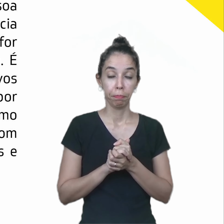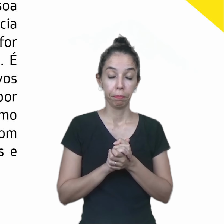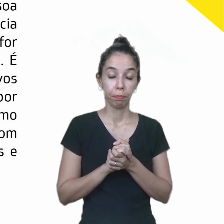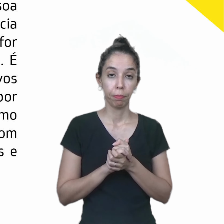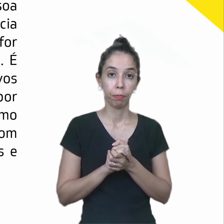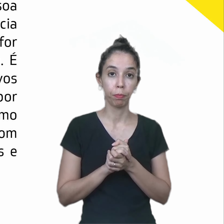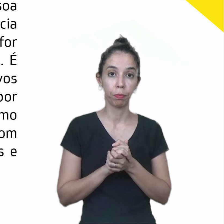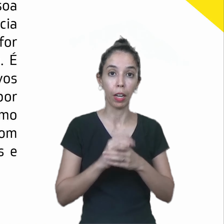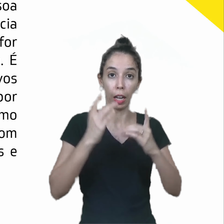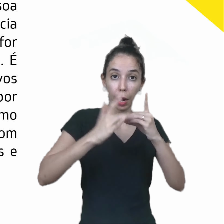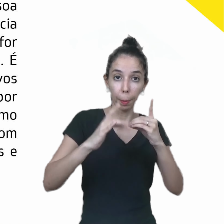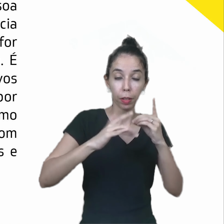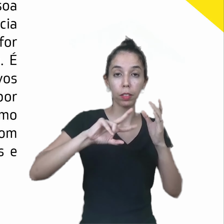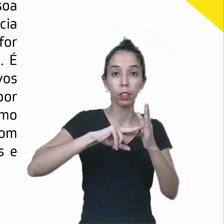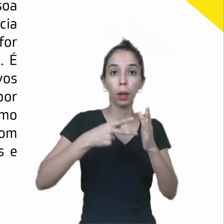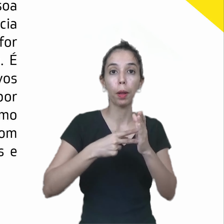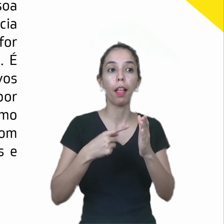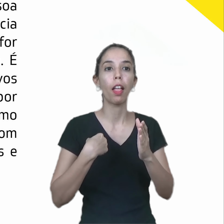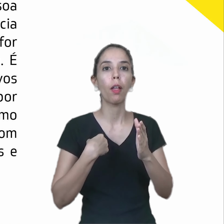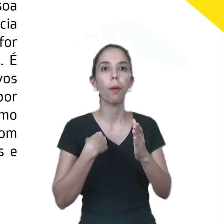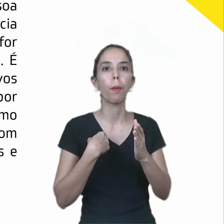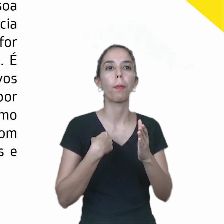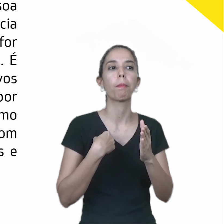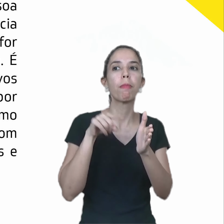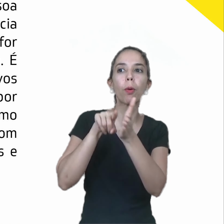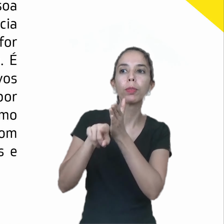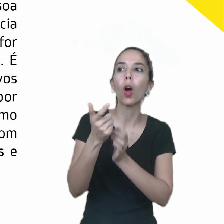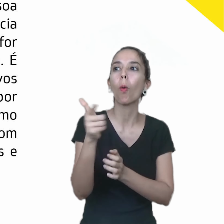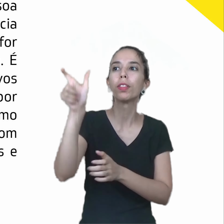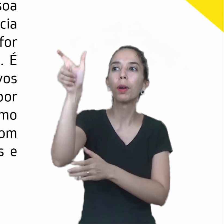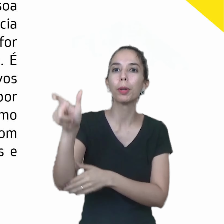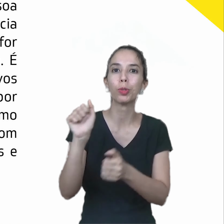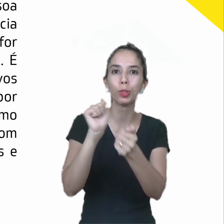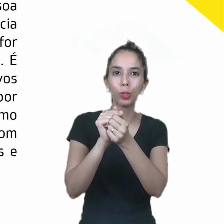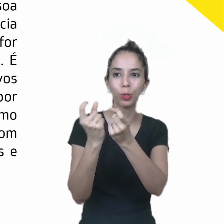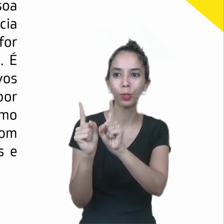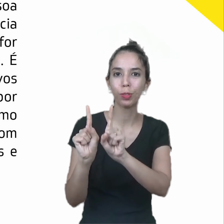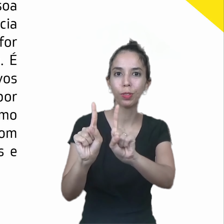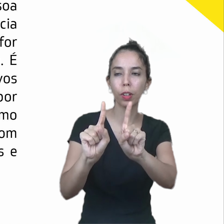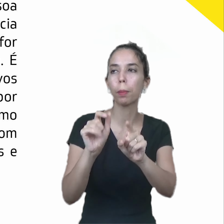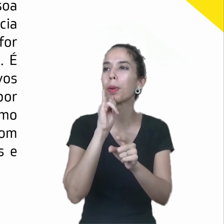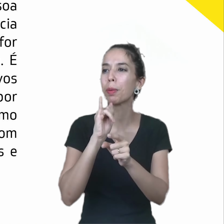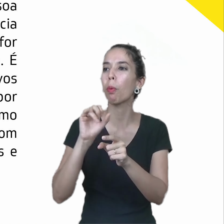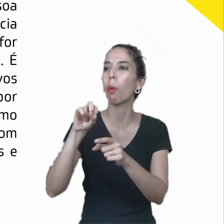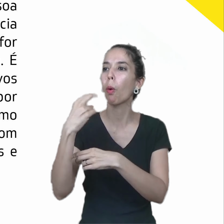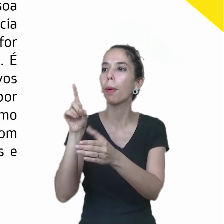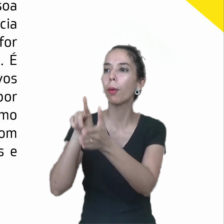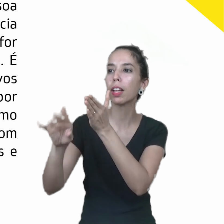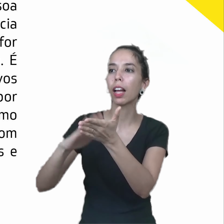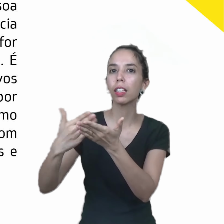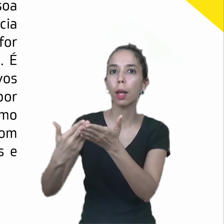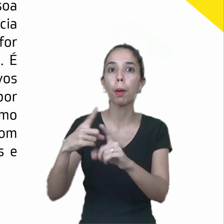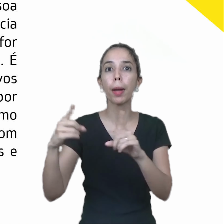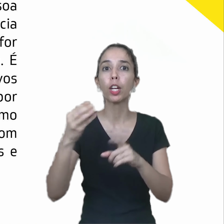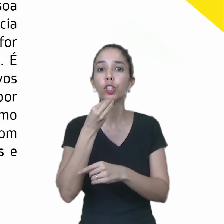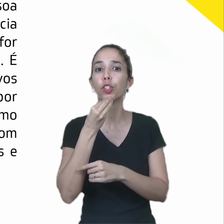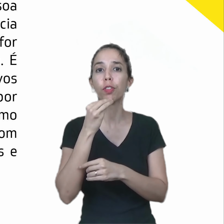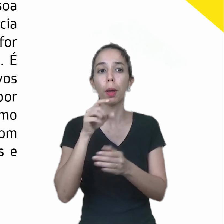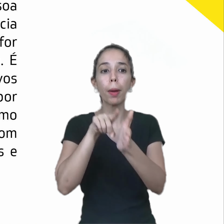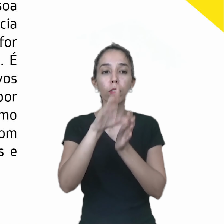fossem crianças É capacitismo falar ou perguntar para a pessoa que acompanha a pessoa com deficiência ou